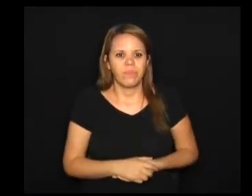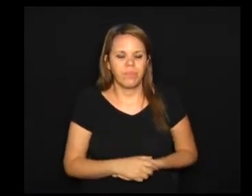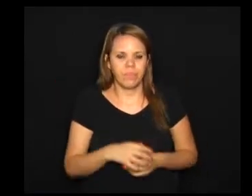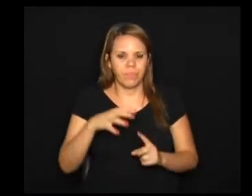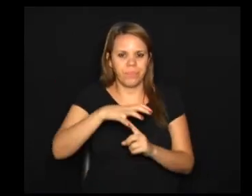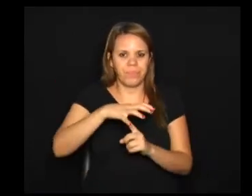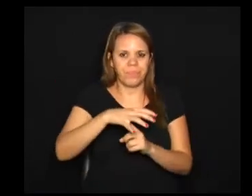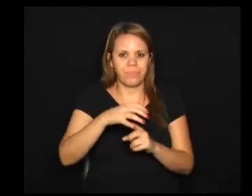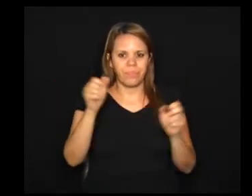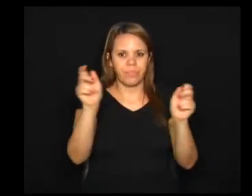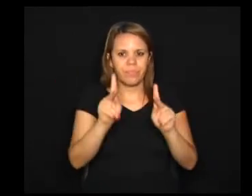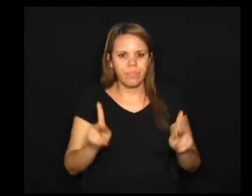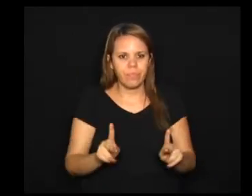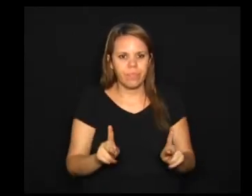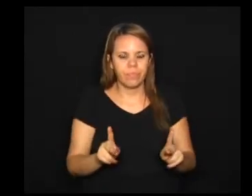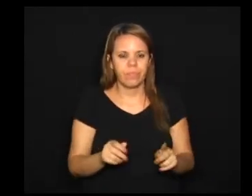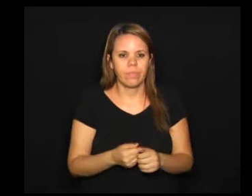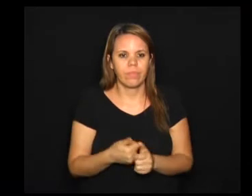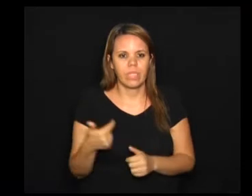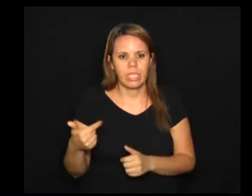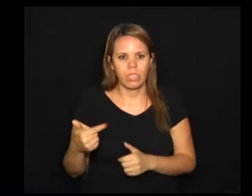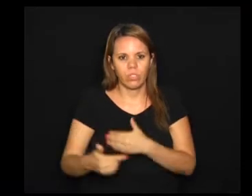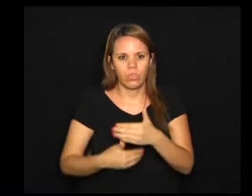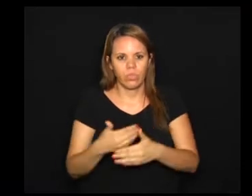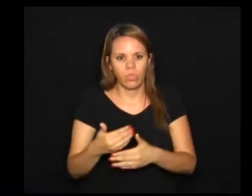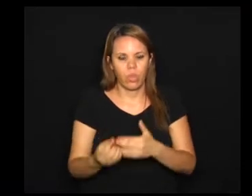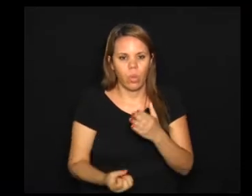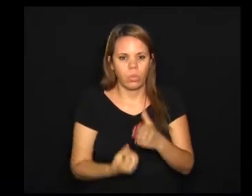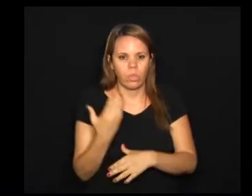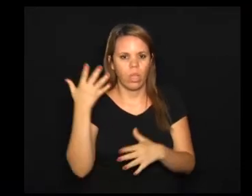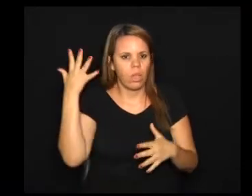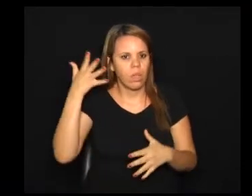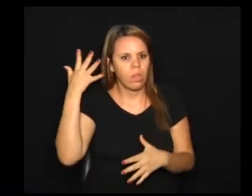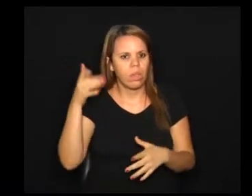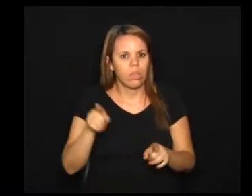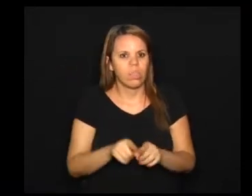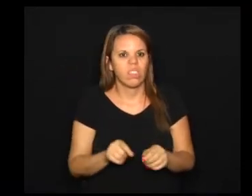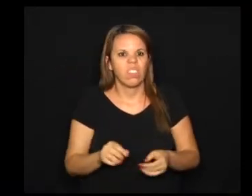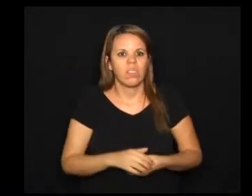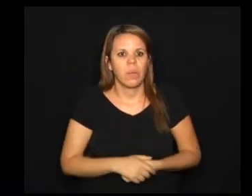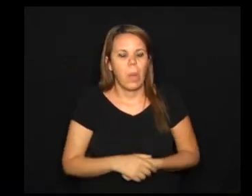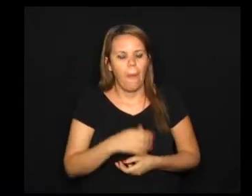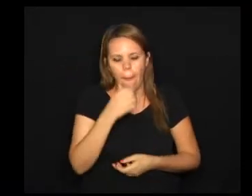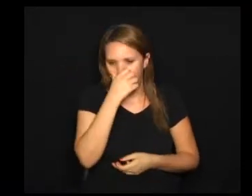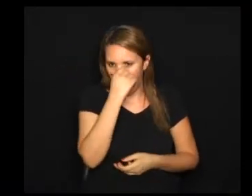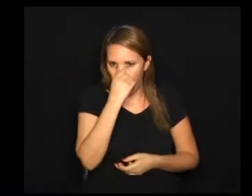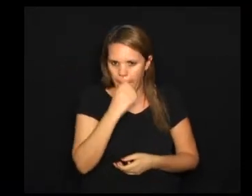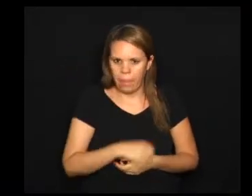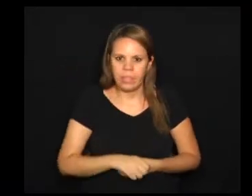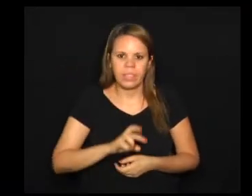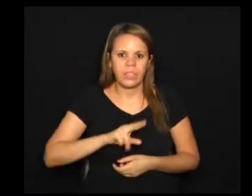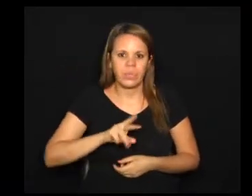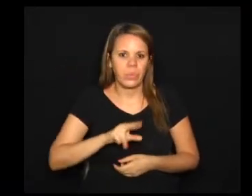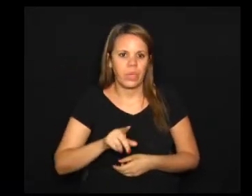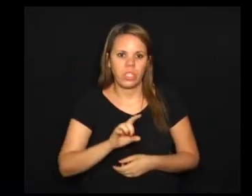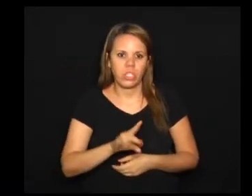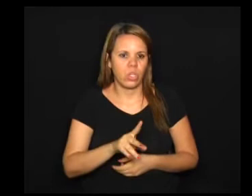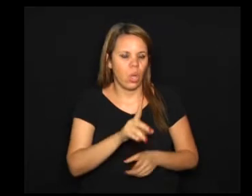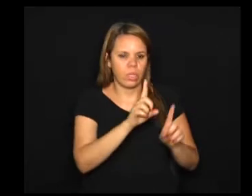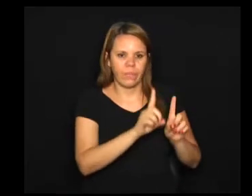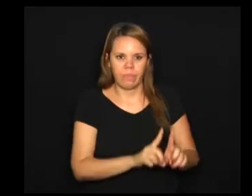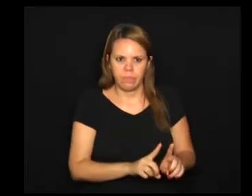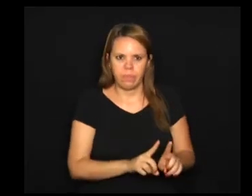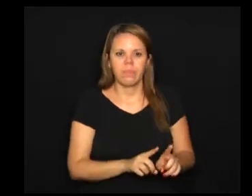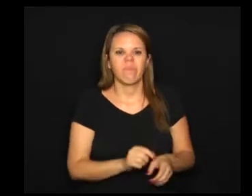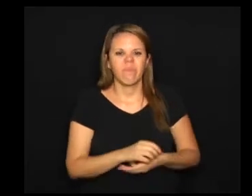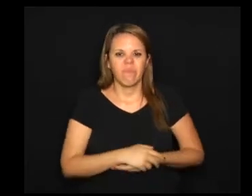Paz, a segunda edição do Fórum. Esse fórum, ele não é específico de pessoa com deficiência,